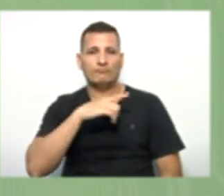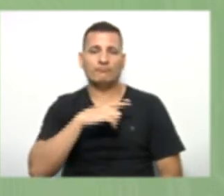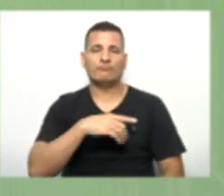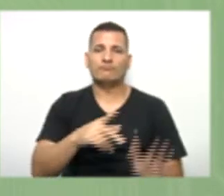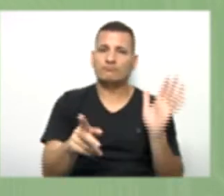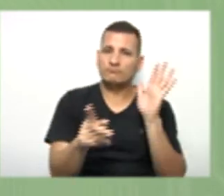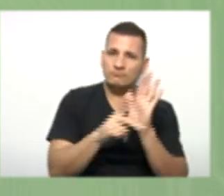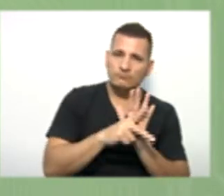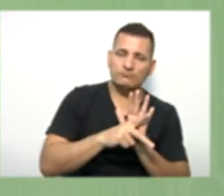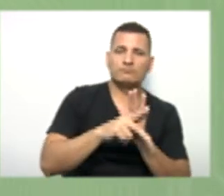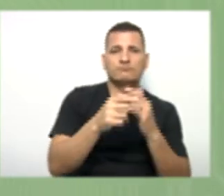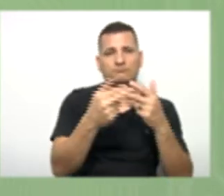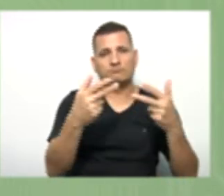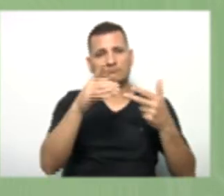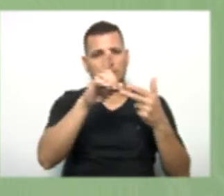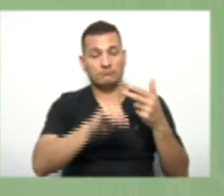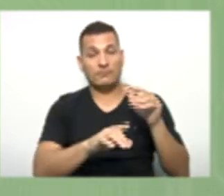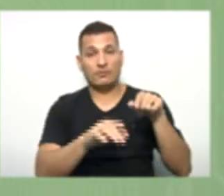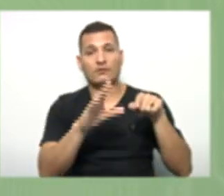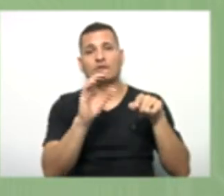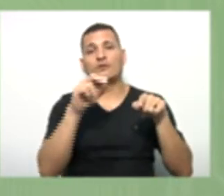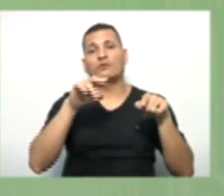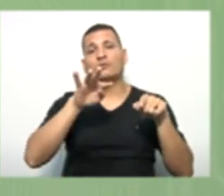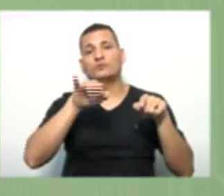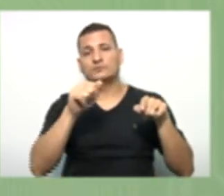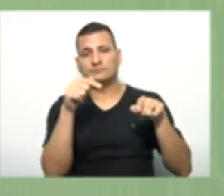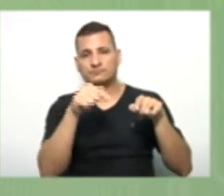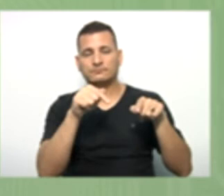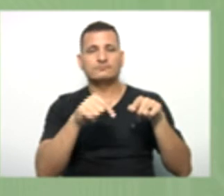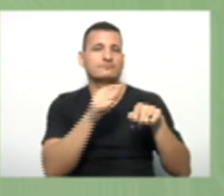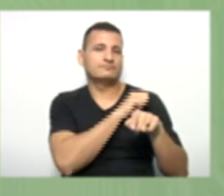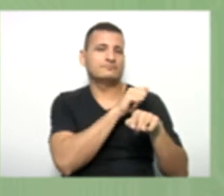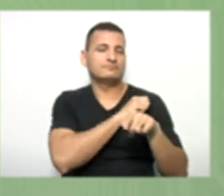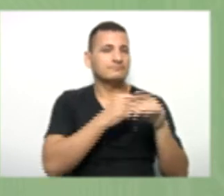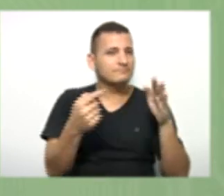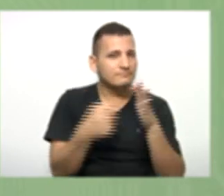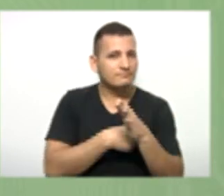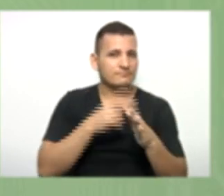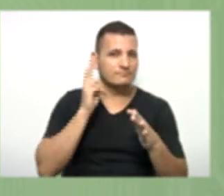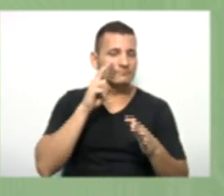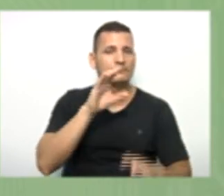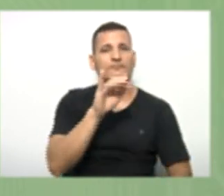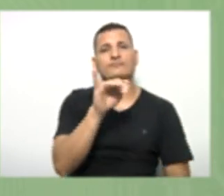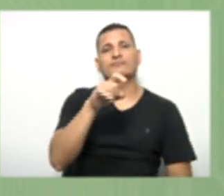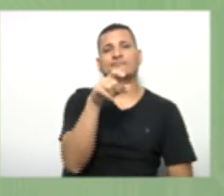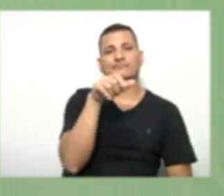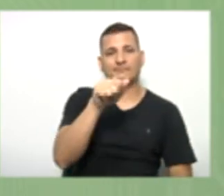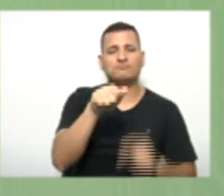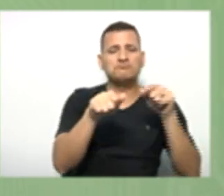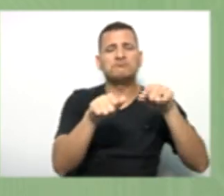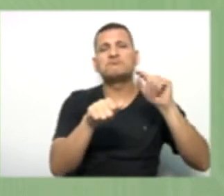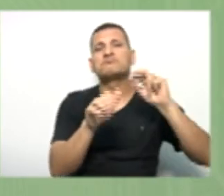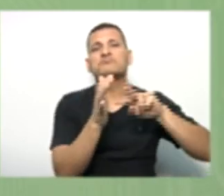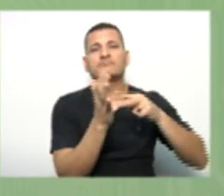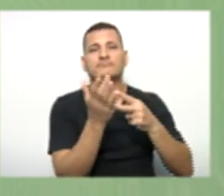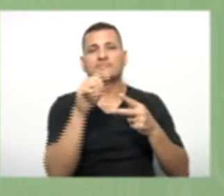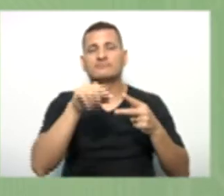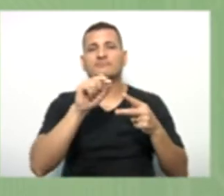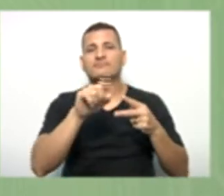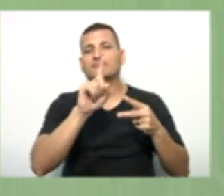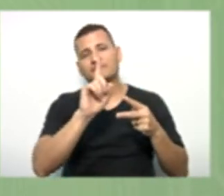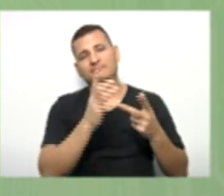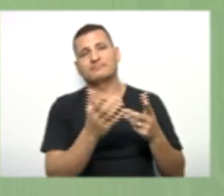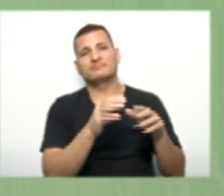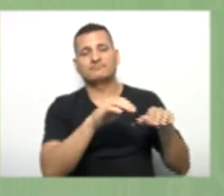e direitos, né? Então, aquela conta que os alunos perguntaram, mas o que é caixa? Agora vocês sabem o que é um caixa. O caixa é